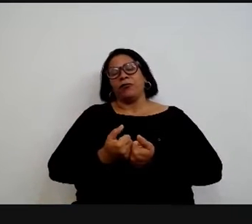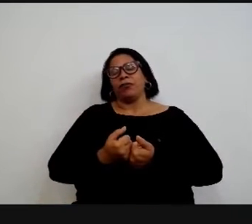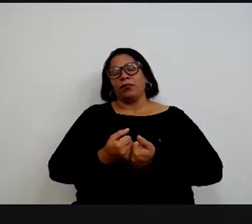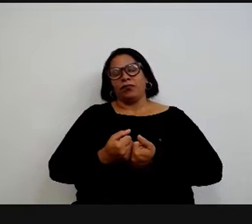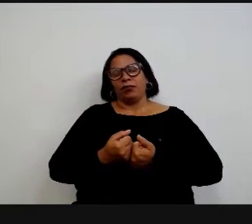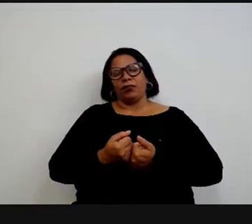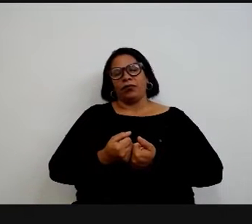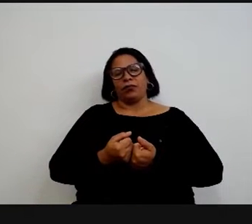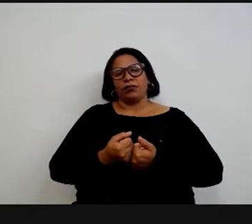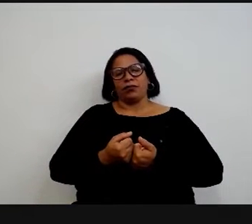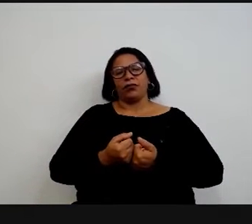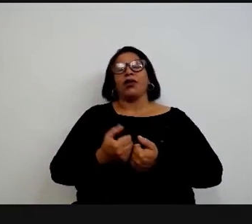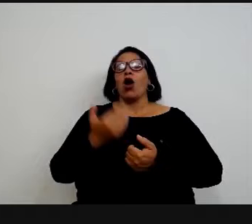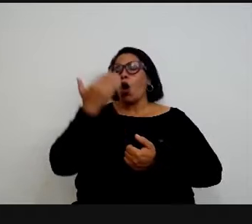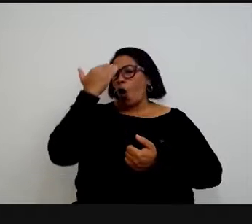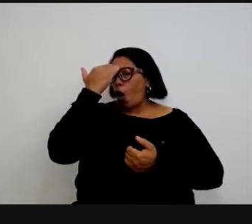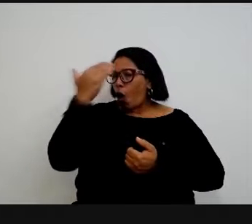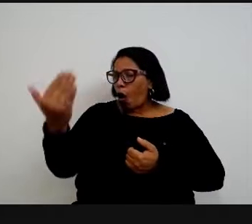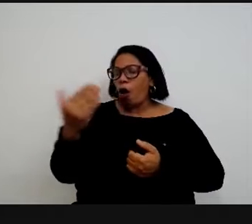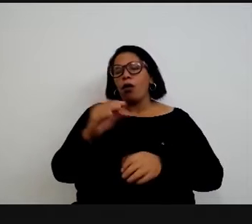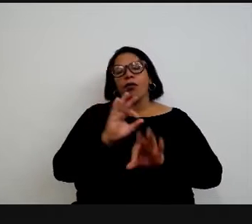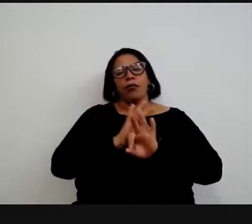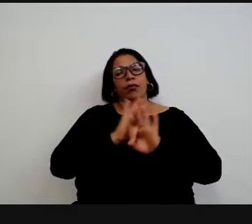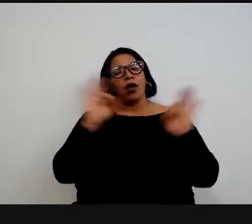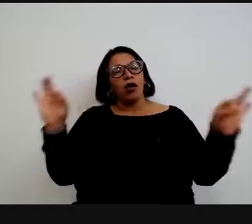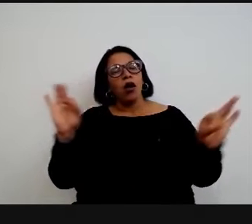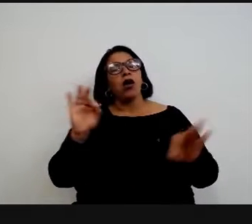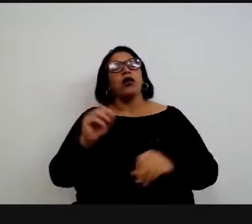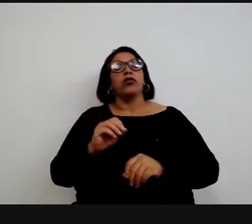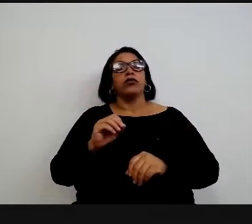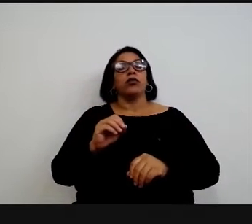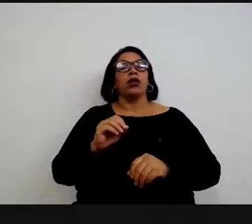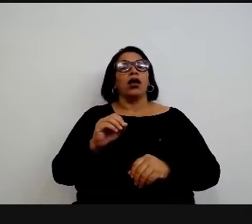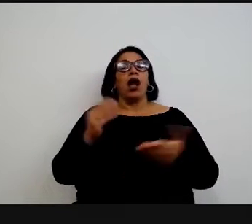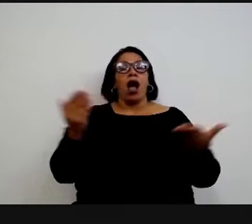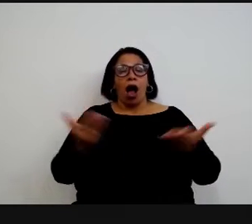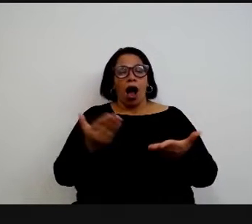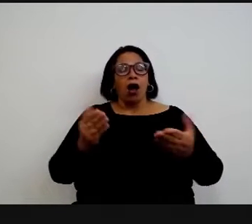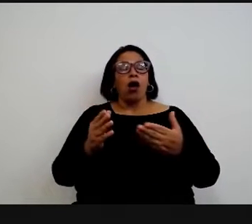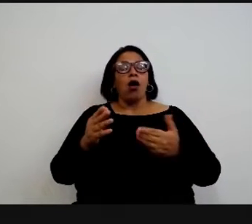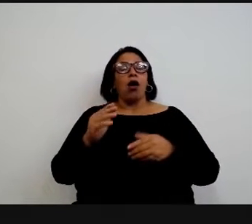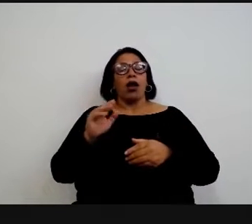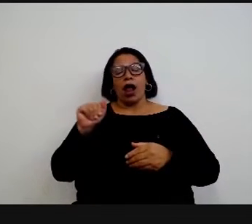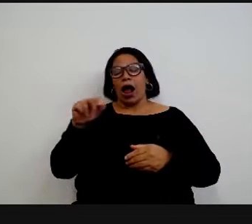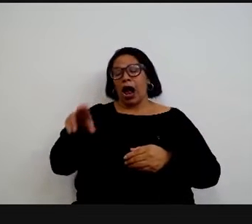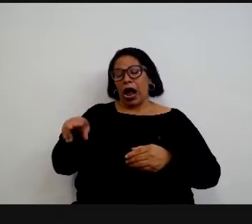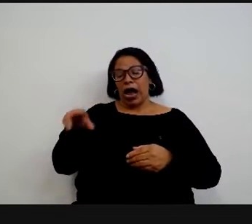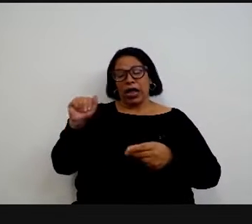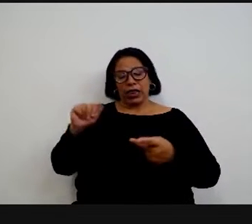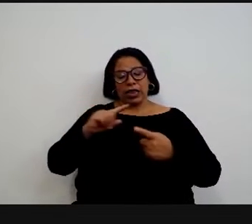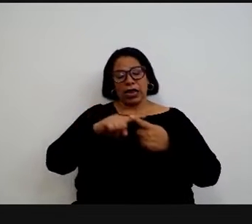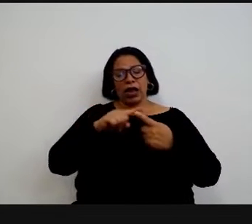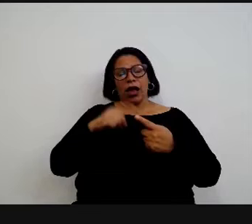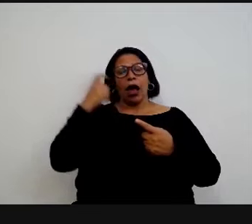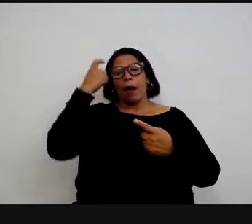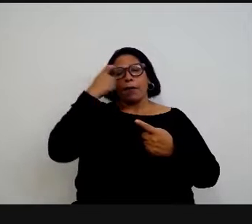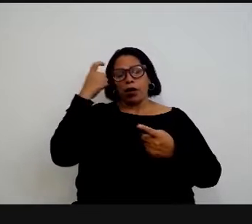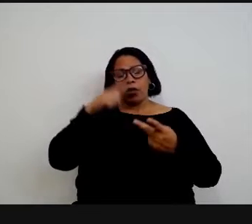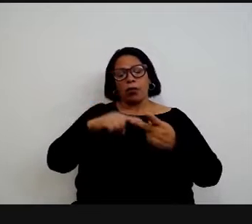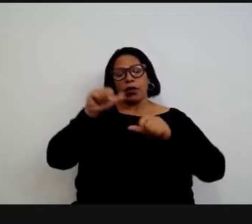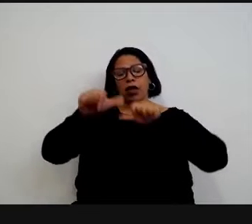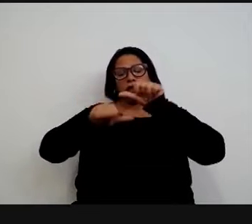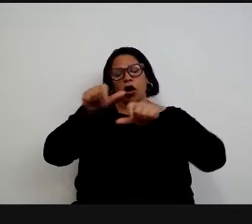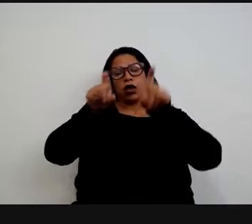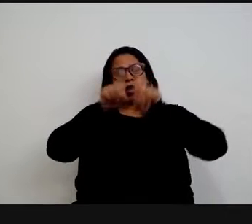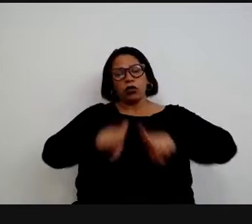Mas foi ótimo, isso, ótimo, Ruth, obrigado. Então, até aqui, na contribuição que a Ana trouxe, a preocupação com a